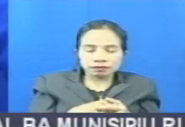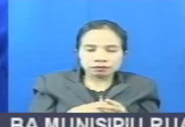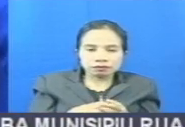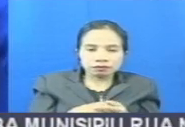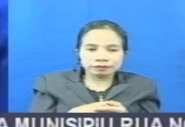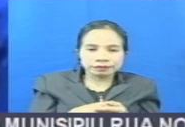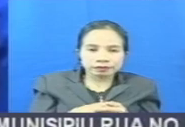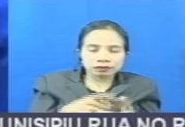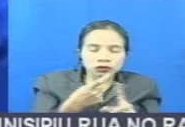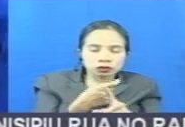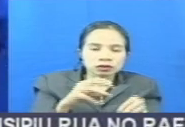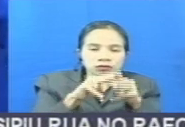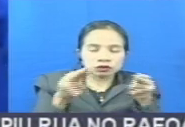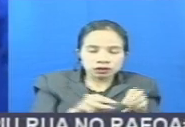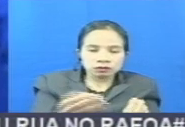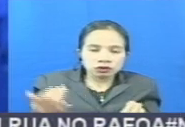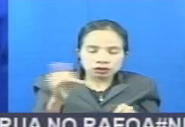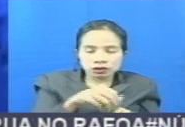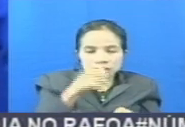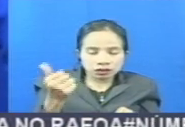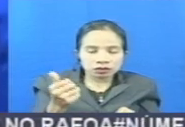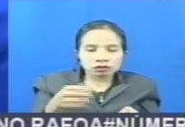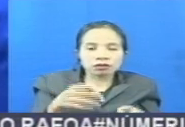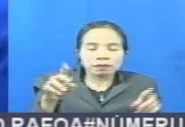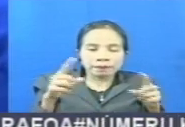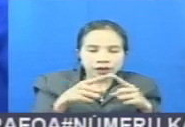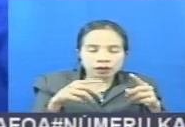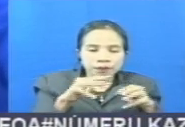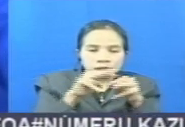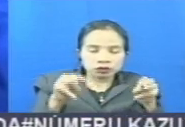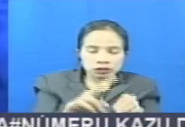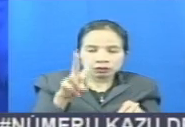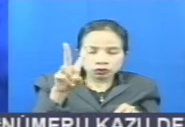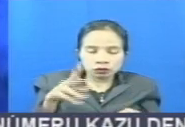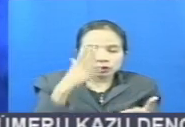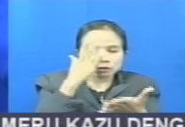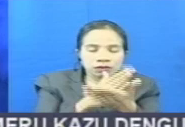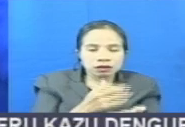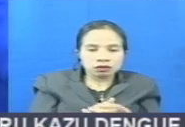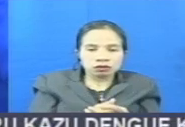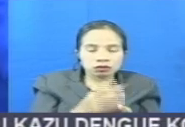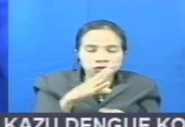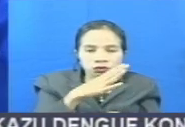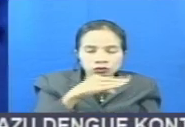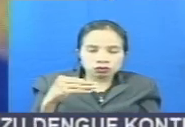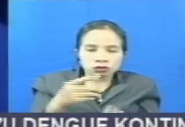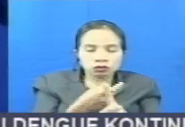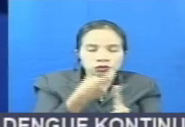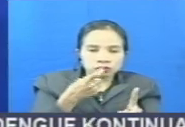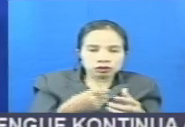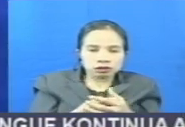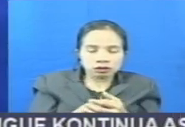fosse município cira seluk, para município rua, sei para outro, não, fosse